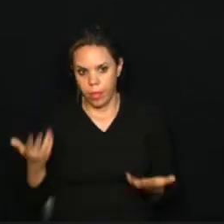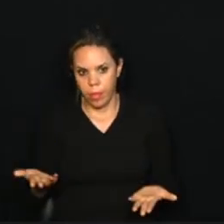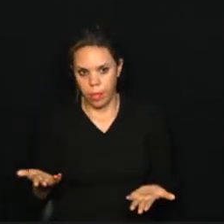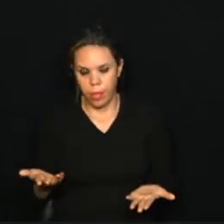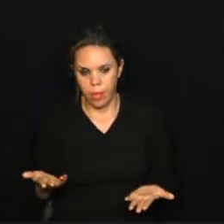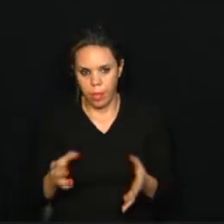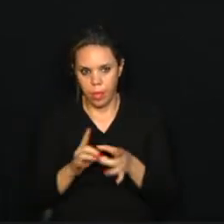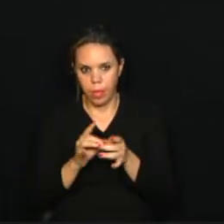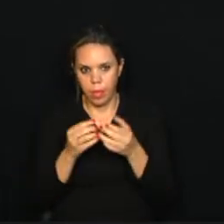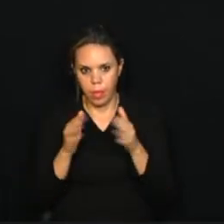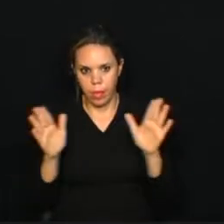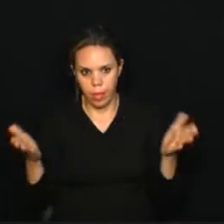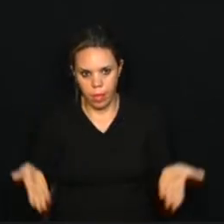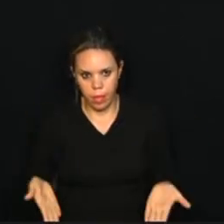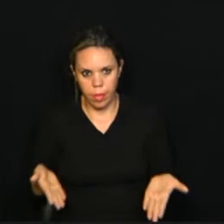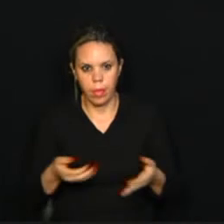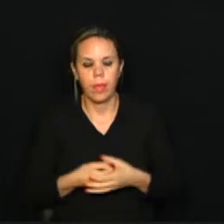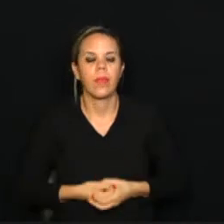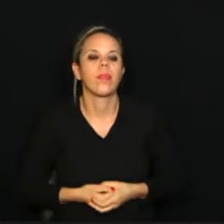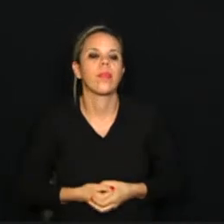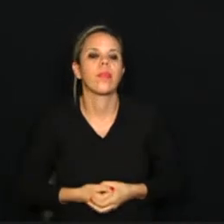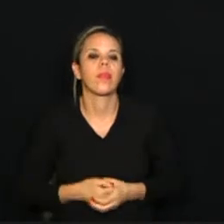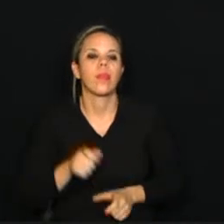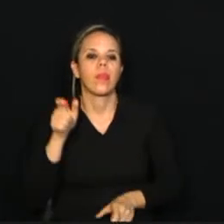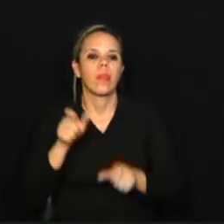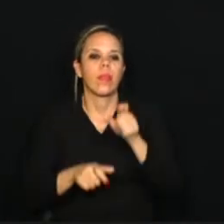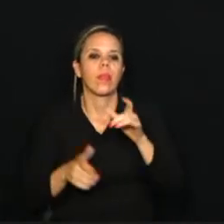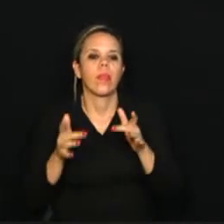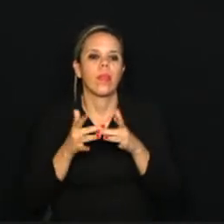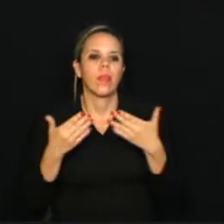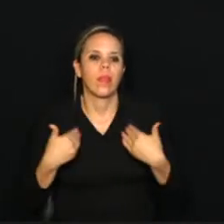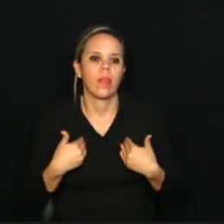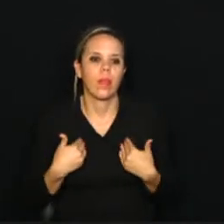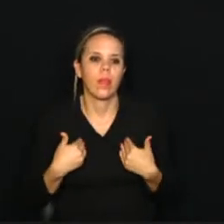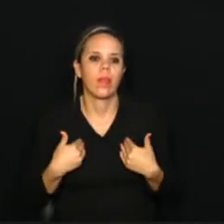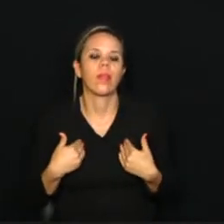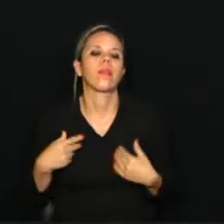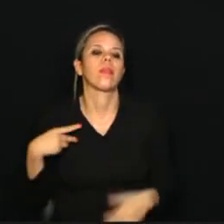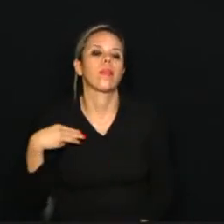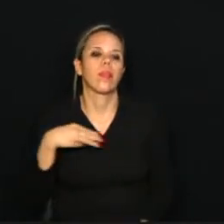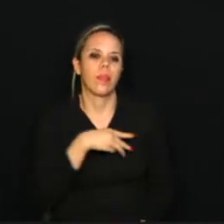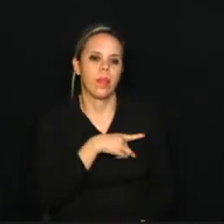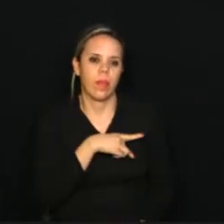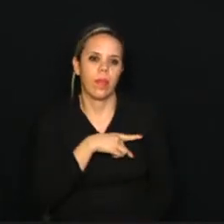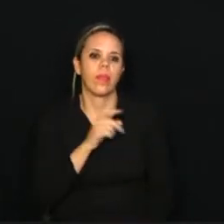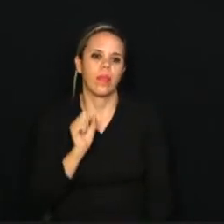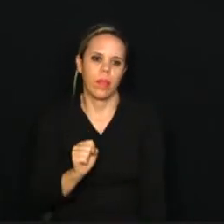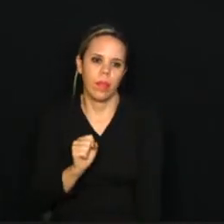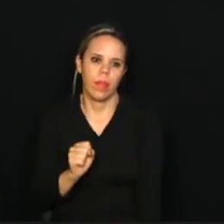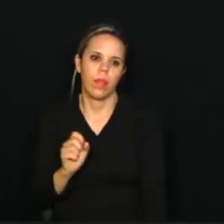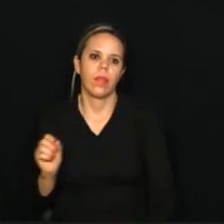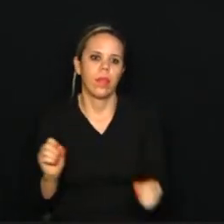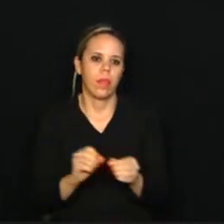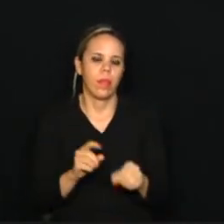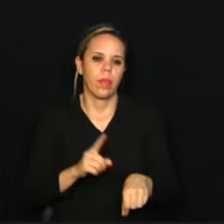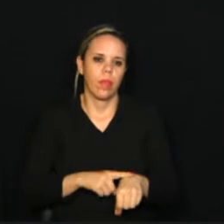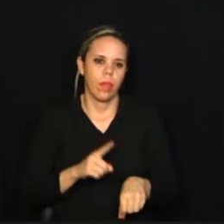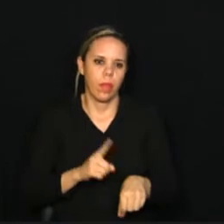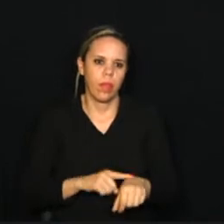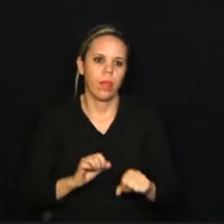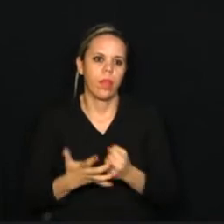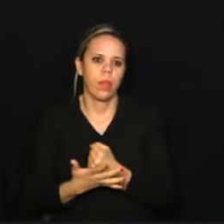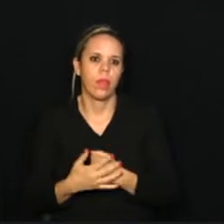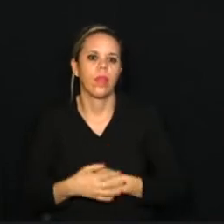estamos de portas abertas. Aqueles que quiserem entrar em contato com o Ministério Público podem fazê-lo agora, neste momento da